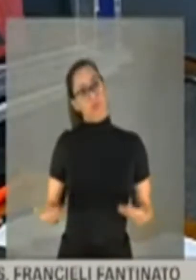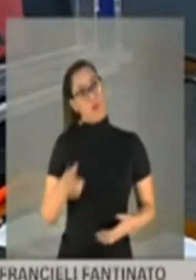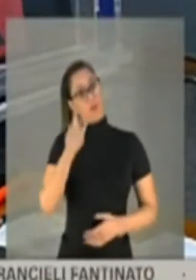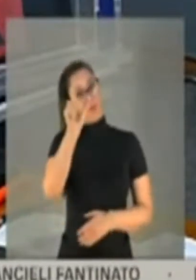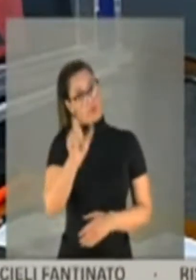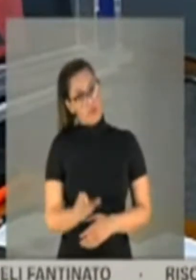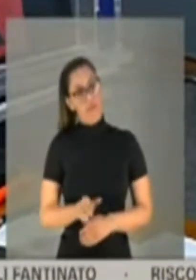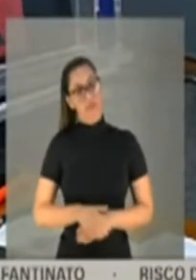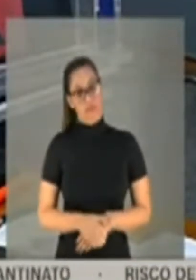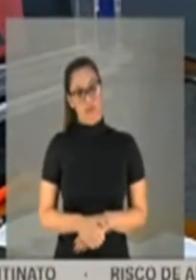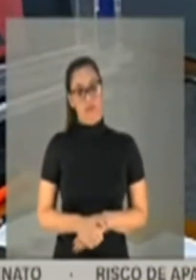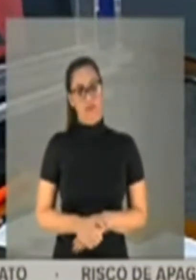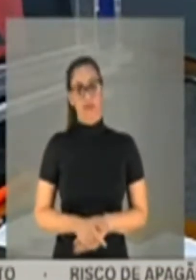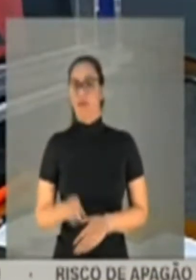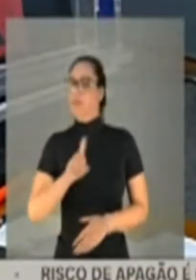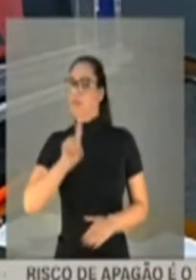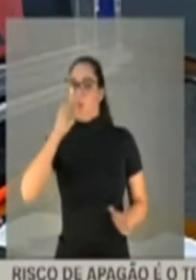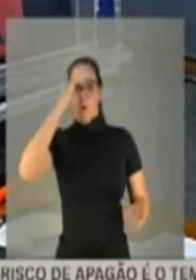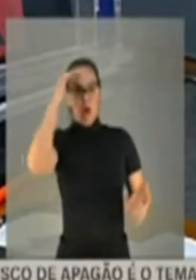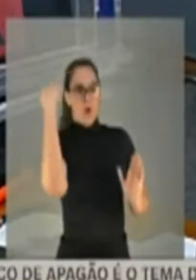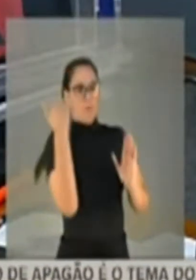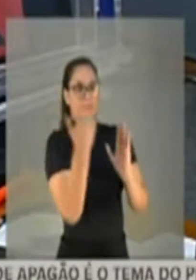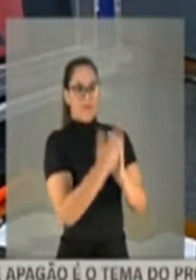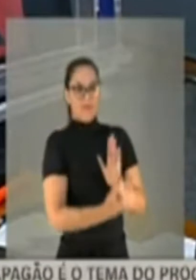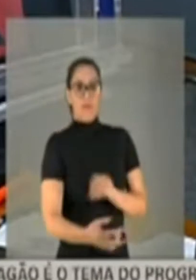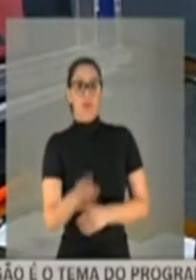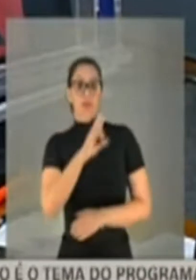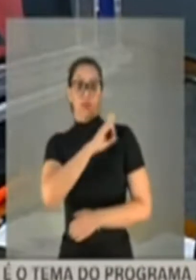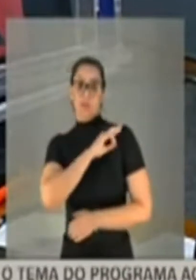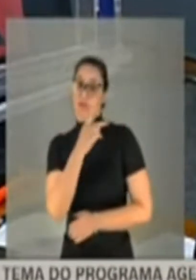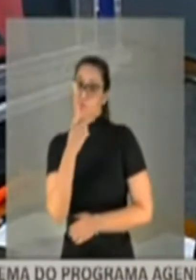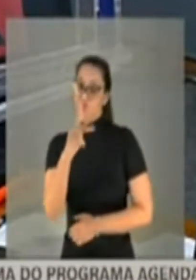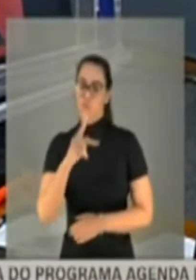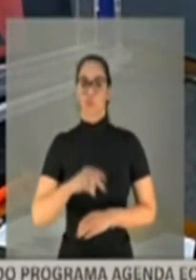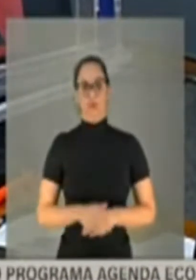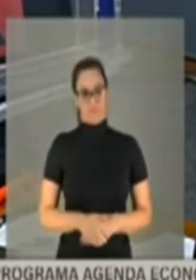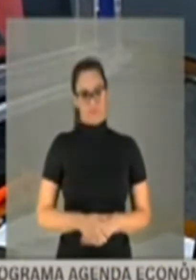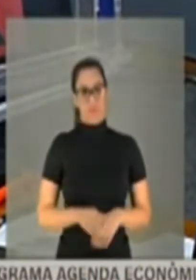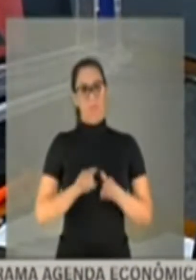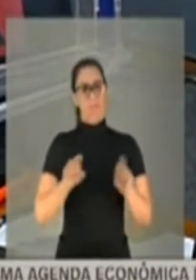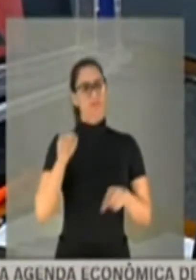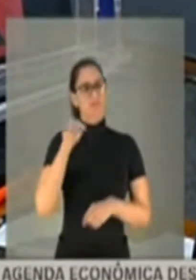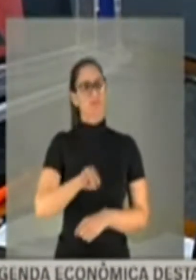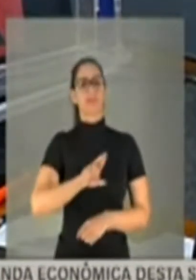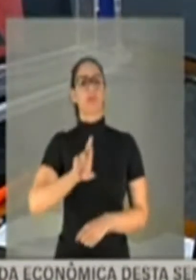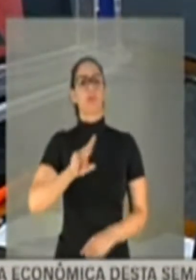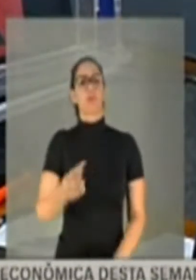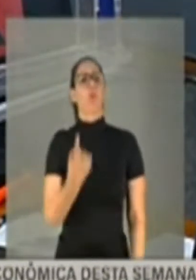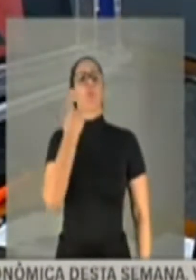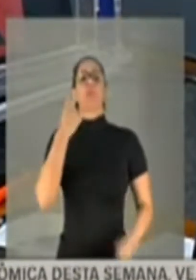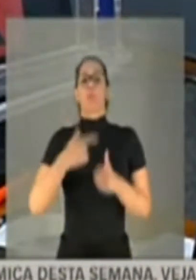Senhoria não cumpriu a sua responsabilidade. Mas esse não era o único